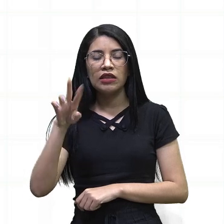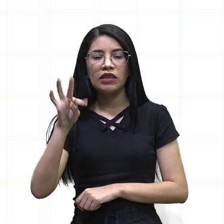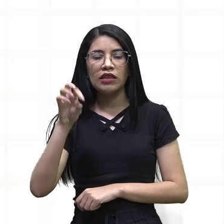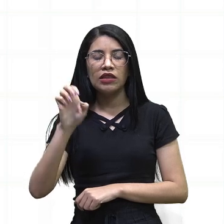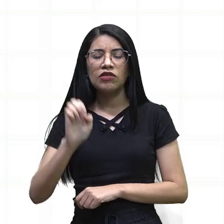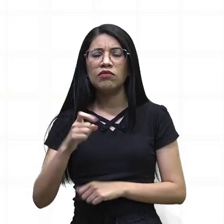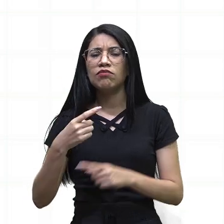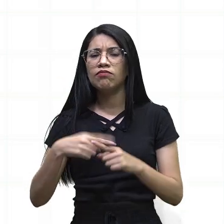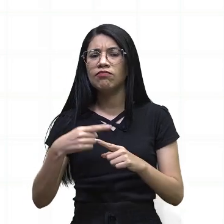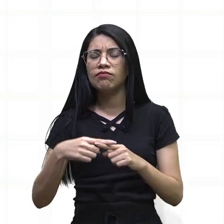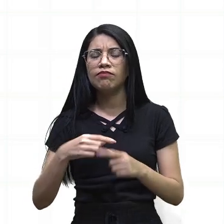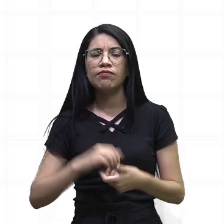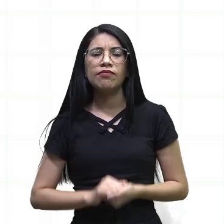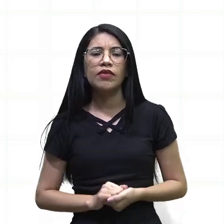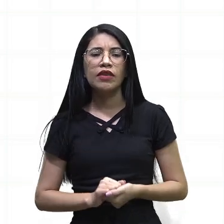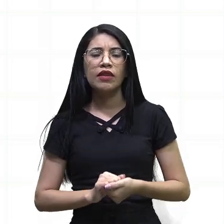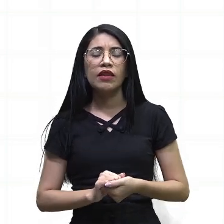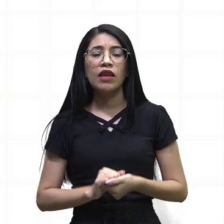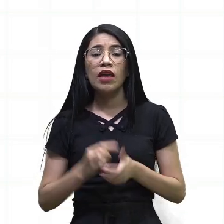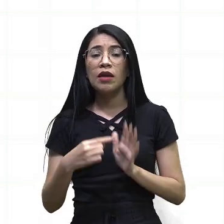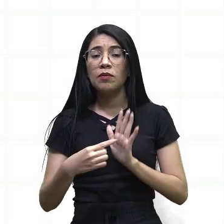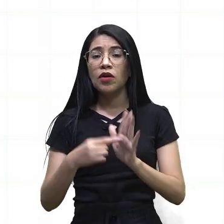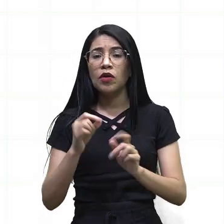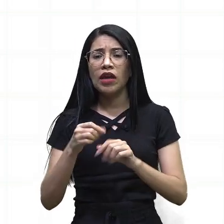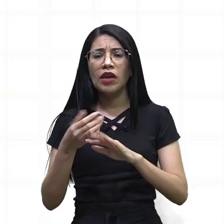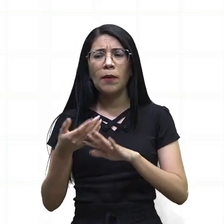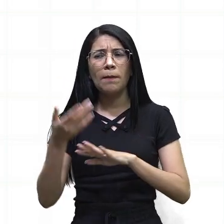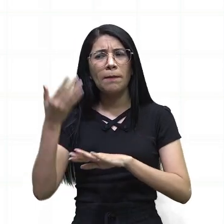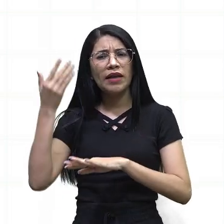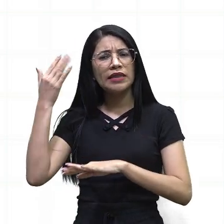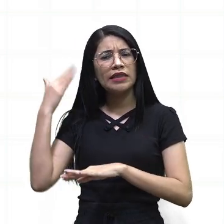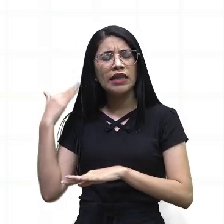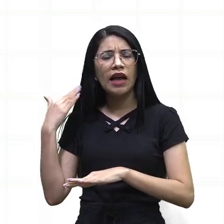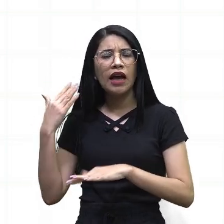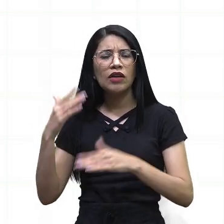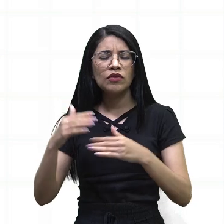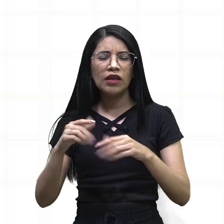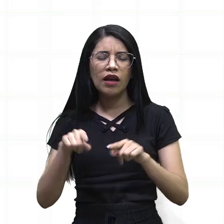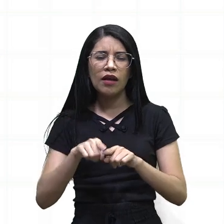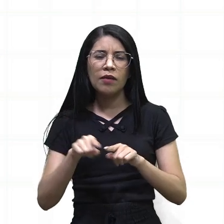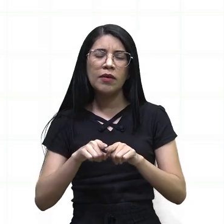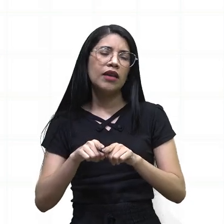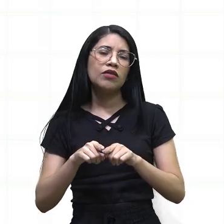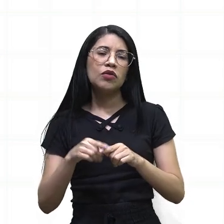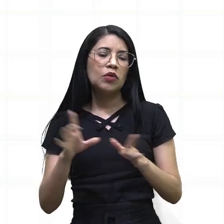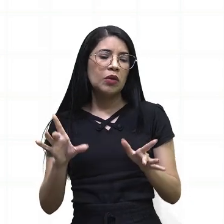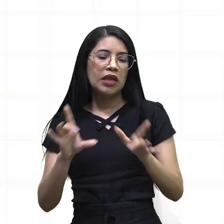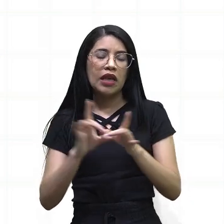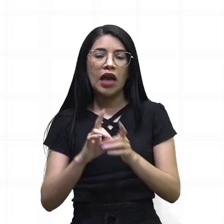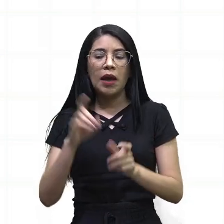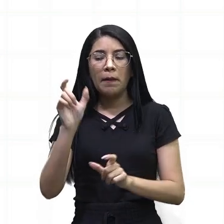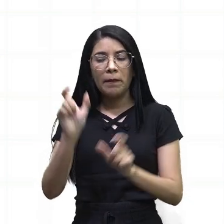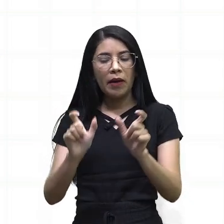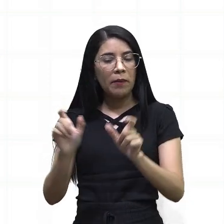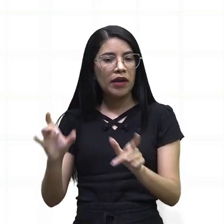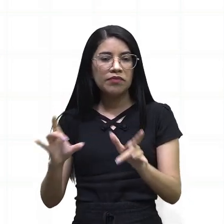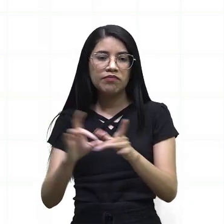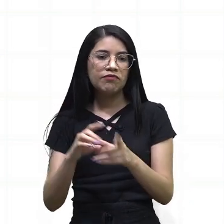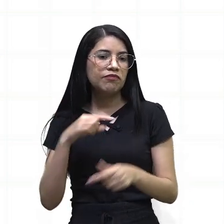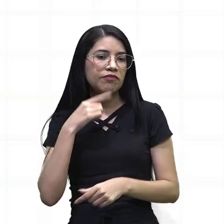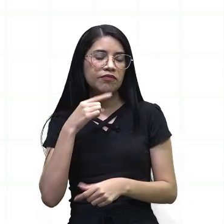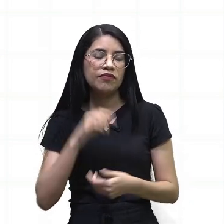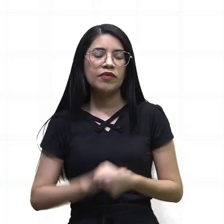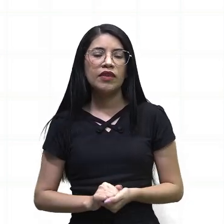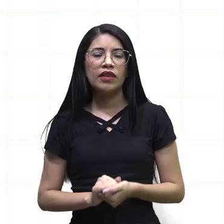Por que é inexistente? Porque está dando ideia de passagem de tempo, não tem como eu atrelar uma pessoa, certo?